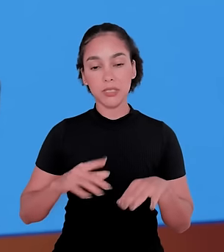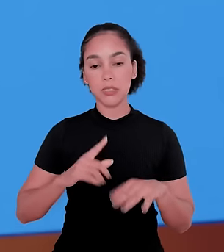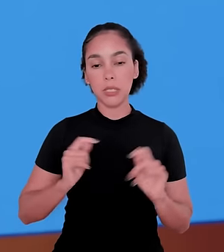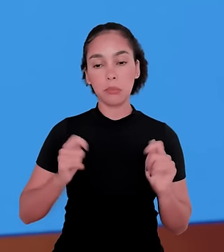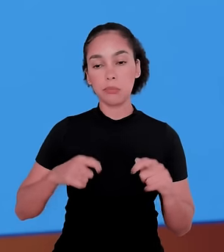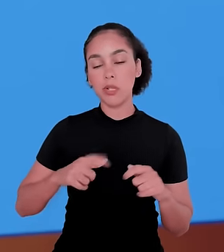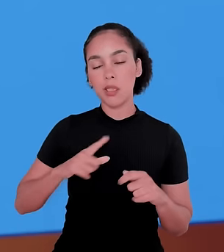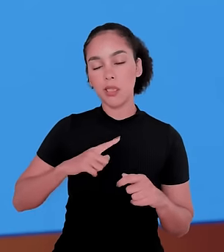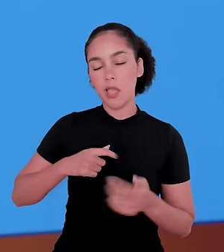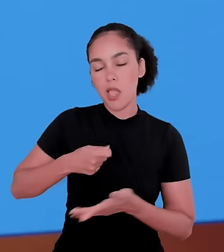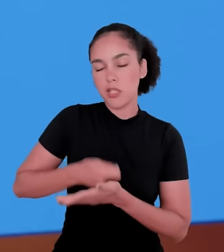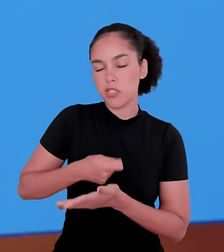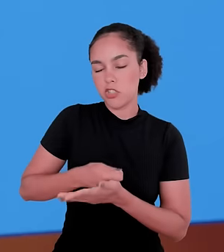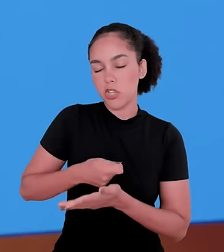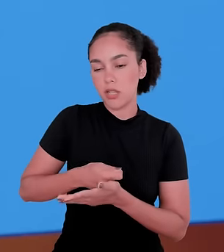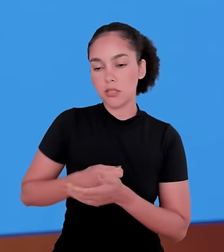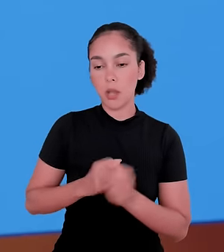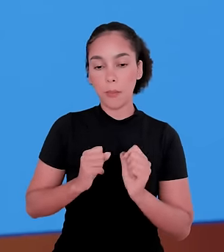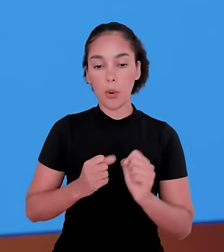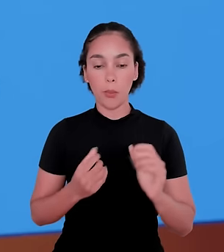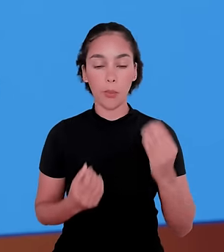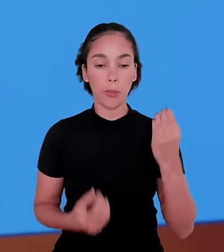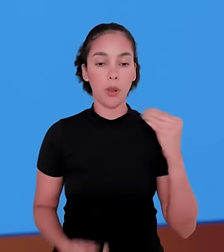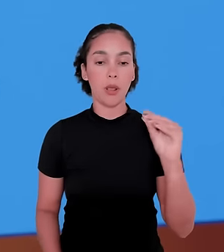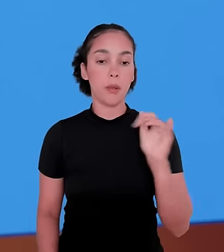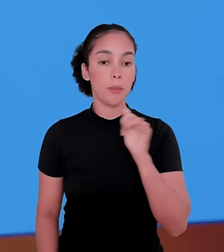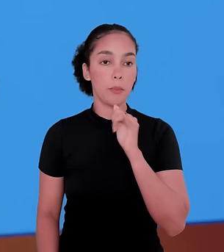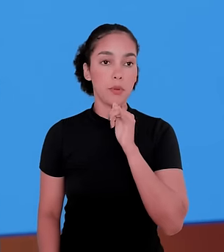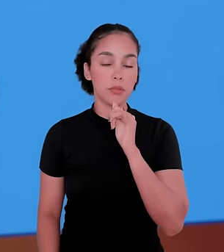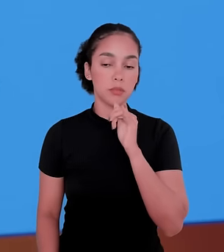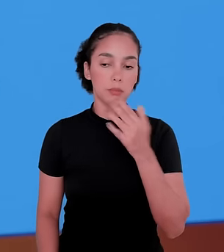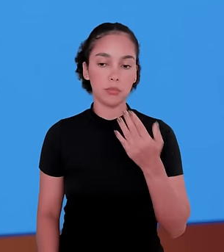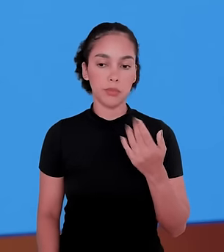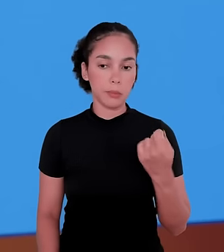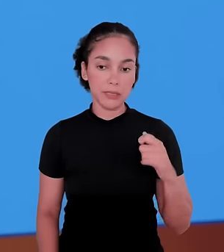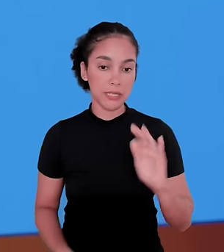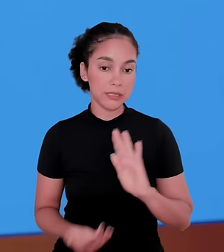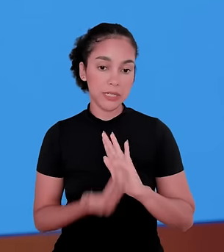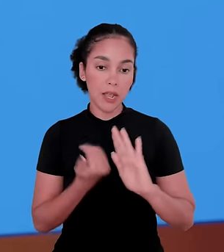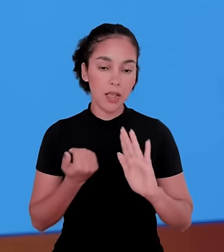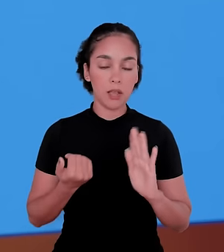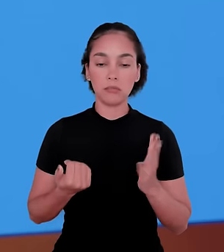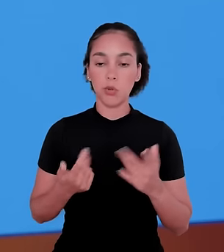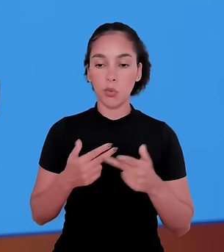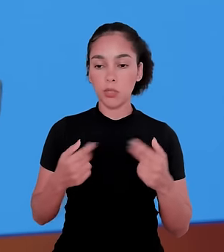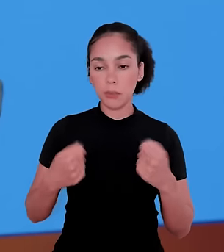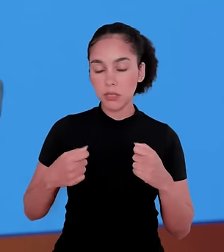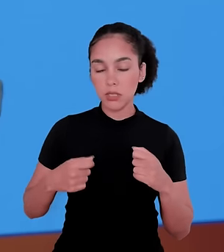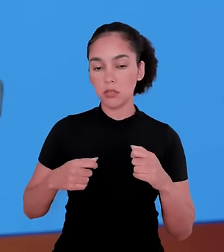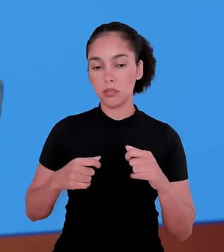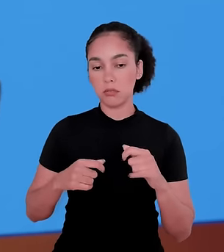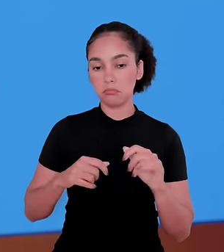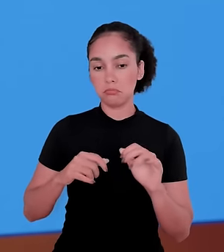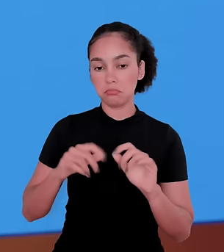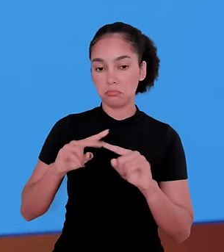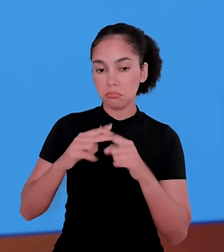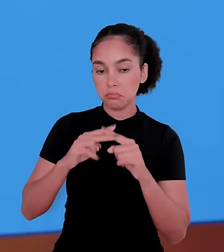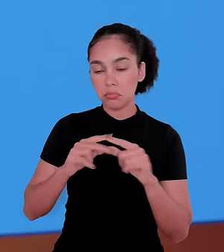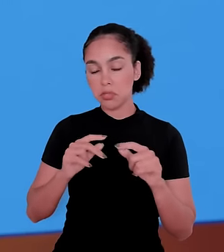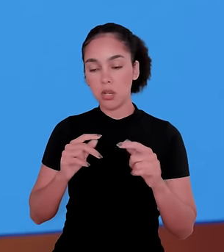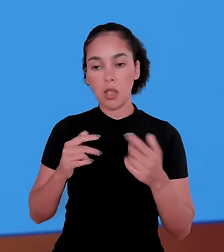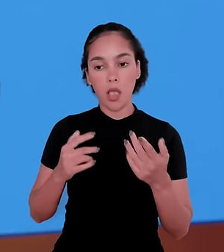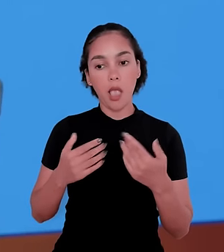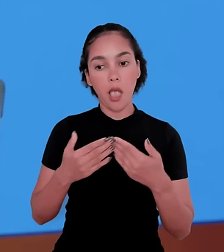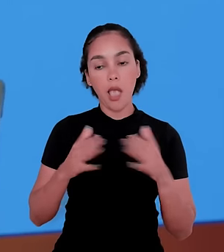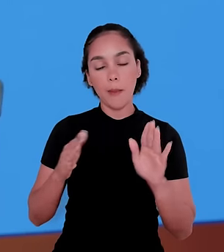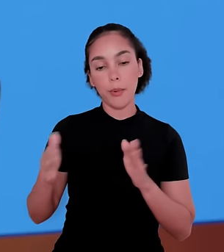questão de exigência ali que pode ser publicada porque pode ser que temha alguma coisa que tem que ser tirada alguma coisa que tem que ser mexida E aí também abre